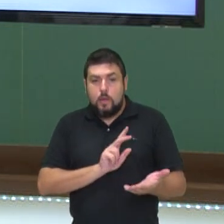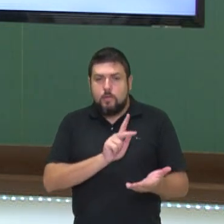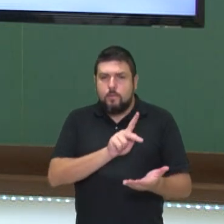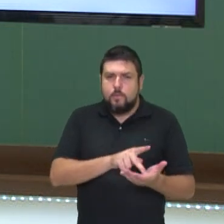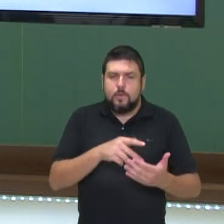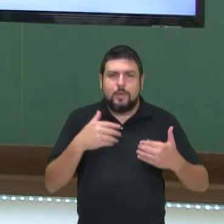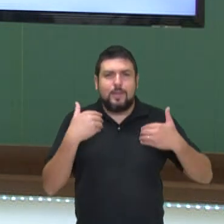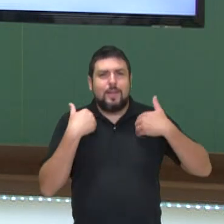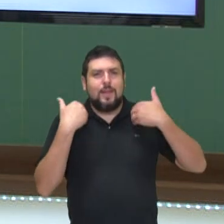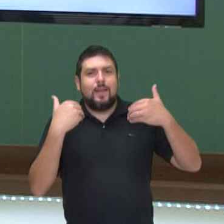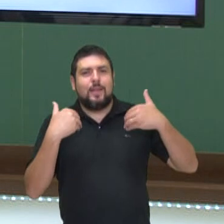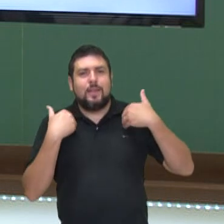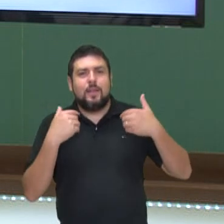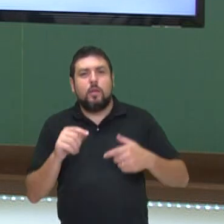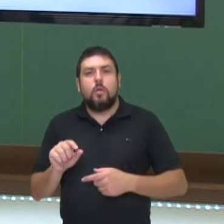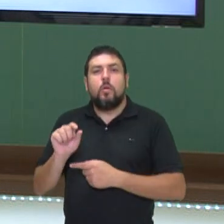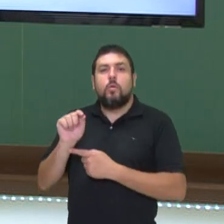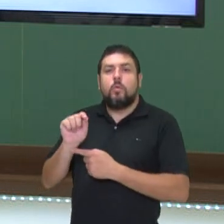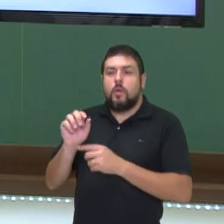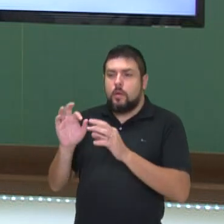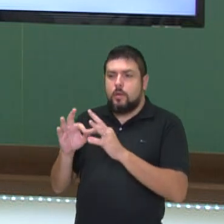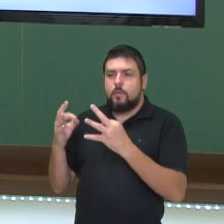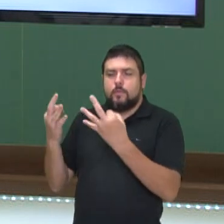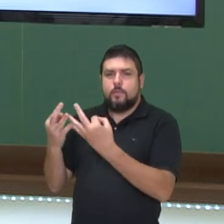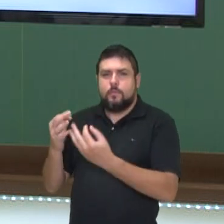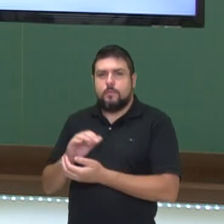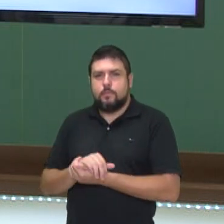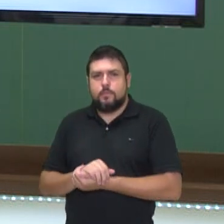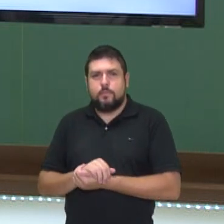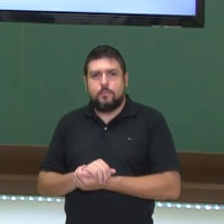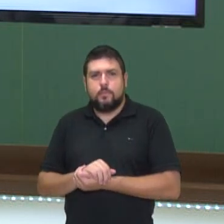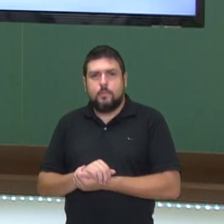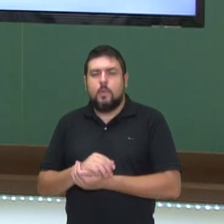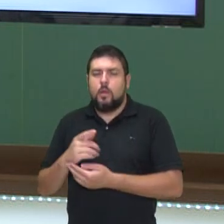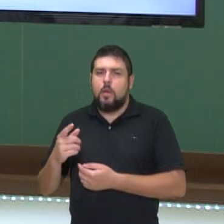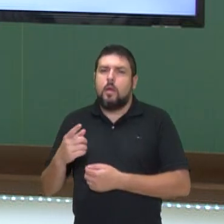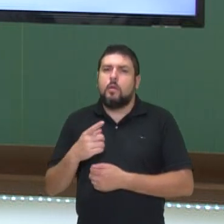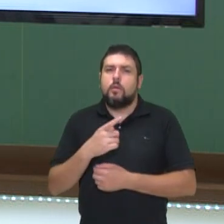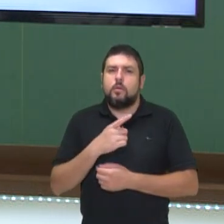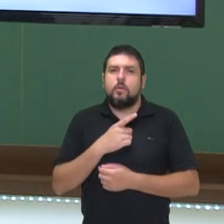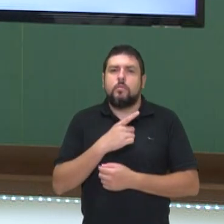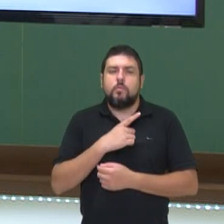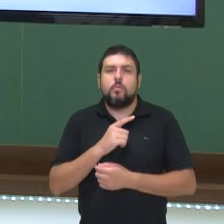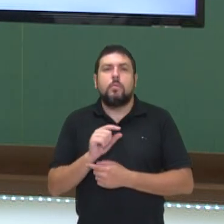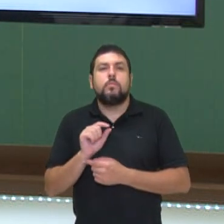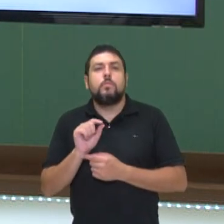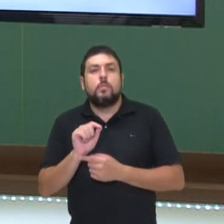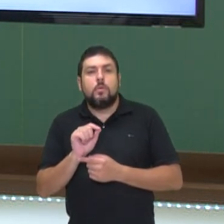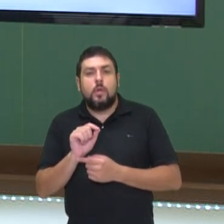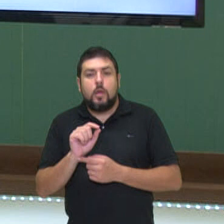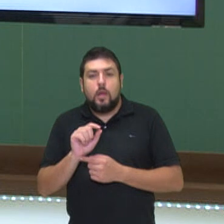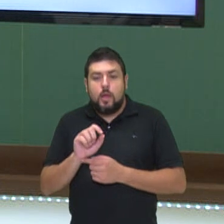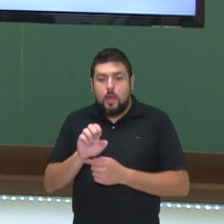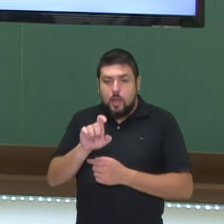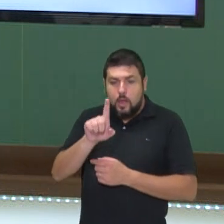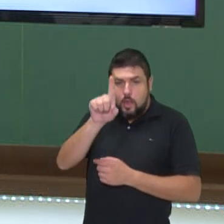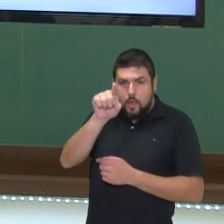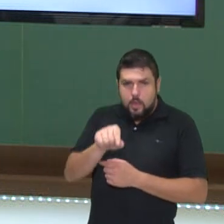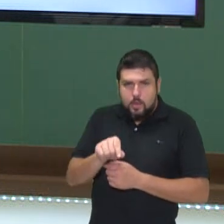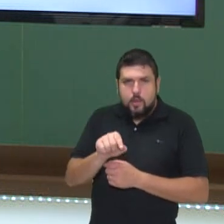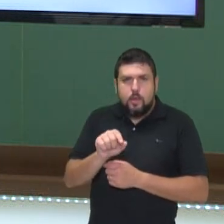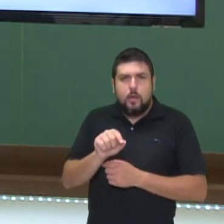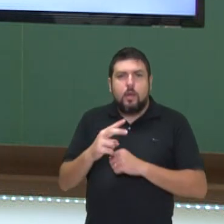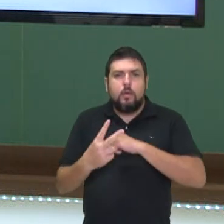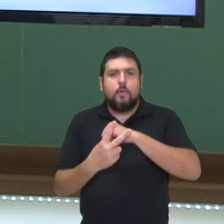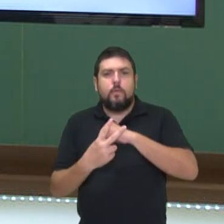a família. Nós temos o verbo de ligação ser, nesse caso. Ser a família, é o nosso predicado. O